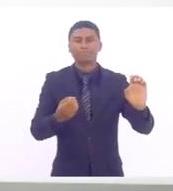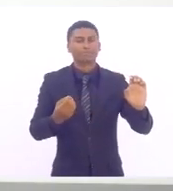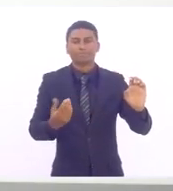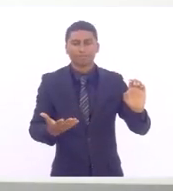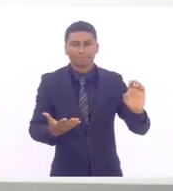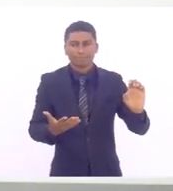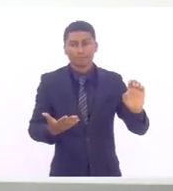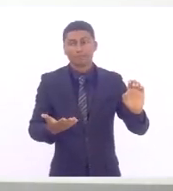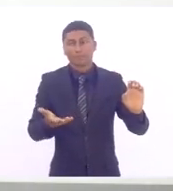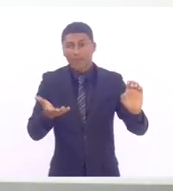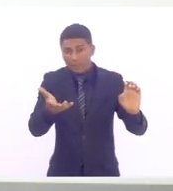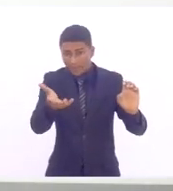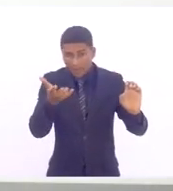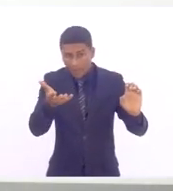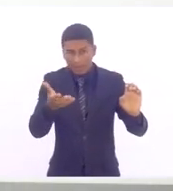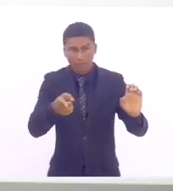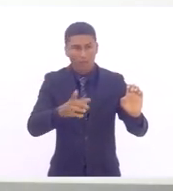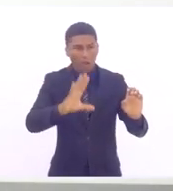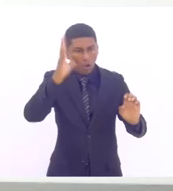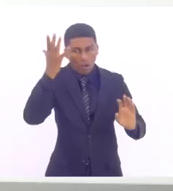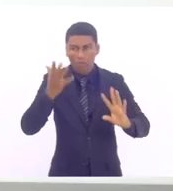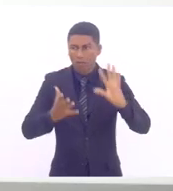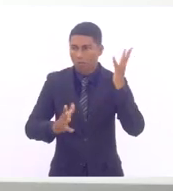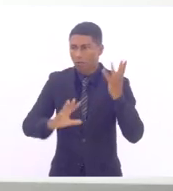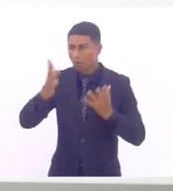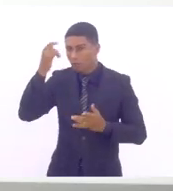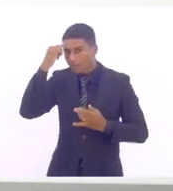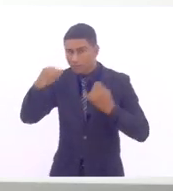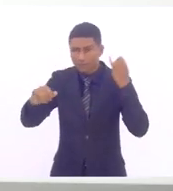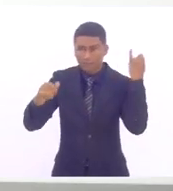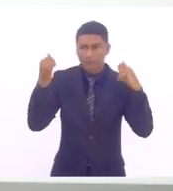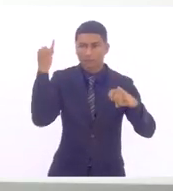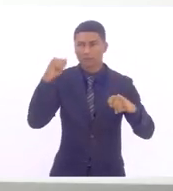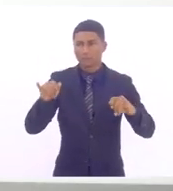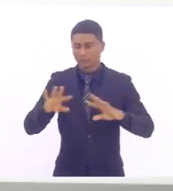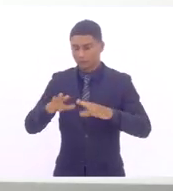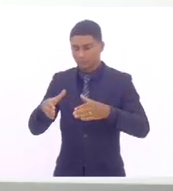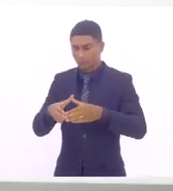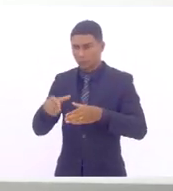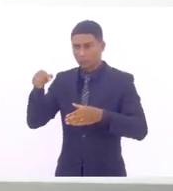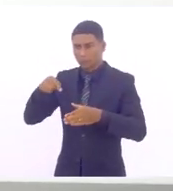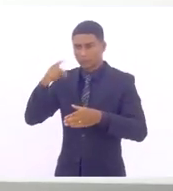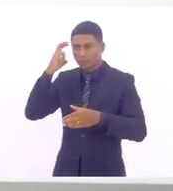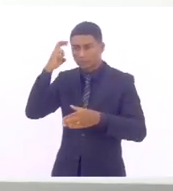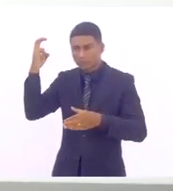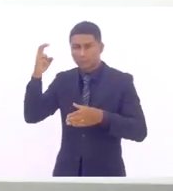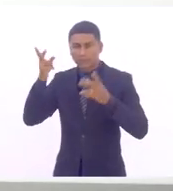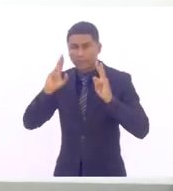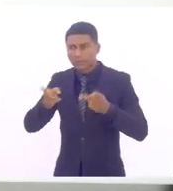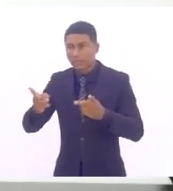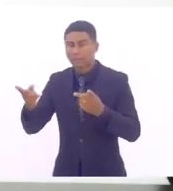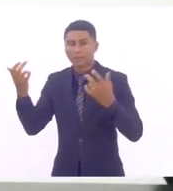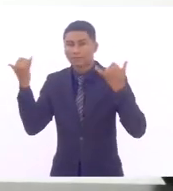determinadas ocorrências com a atuação do nosso setor de inteligência. A gente sempre troca essas informações.